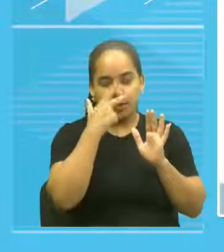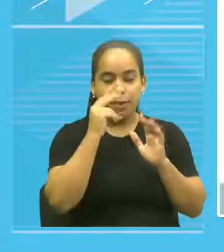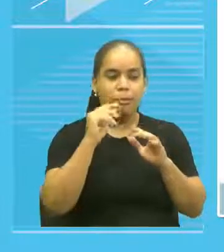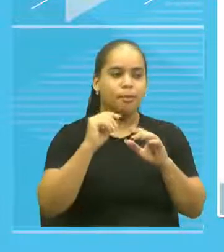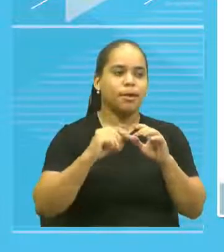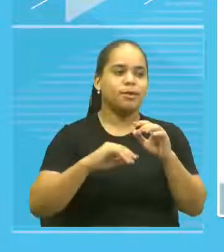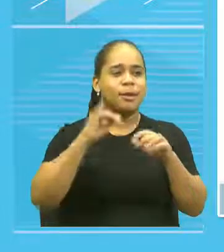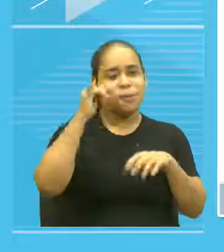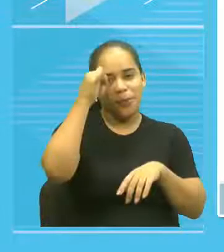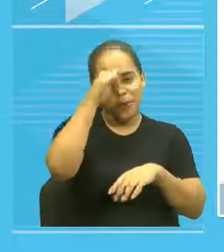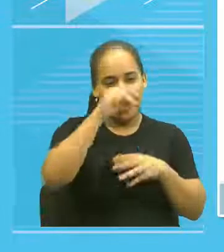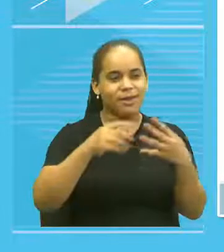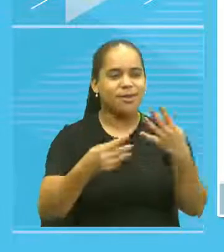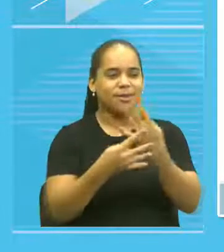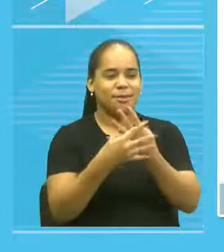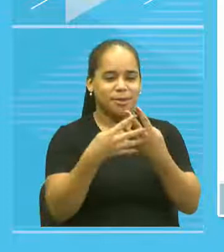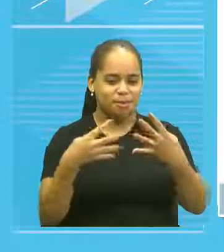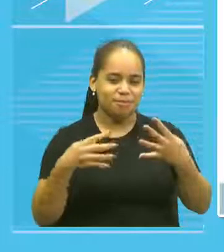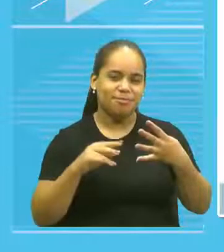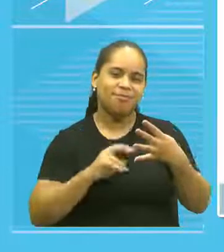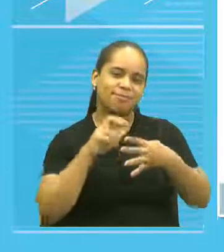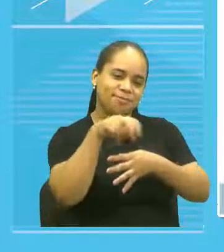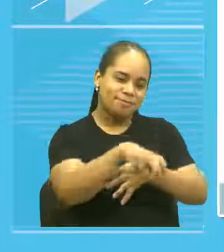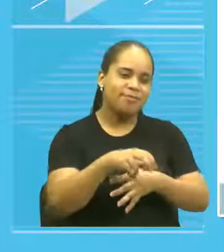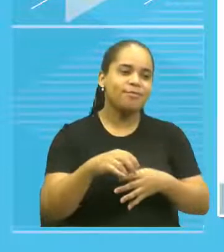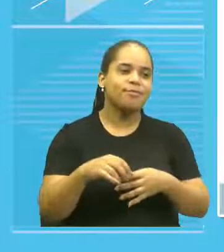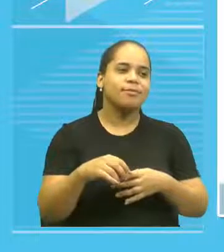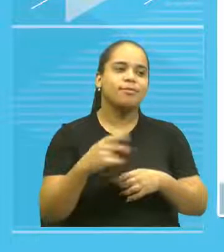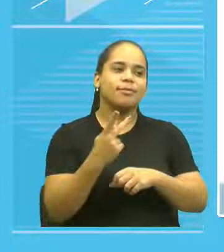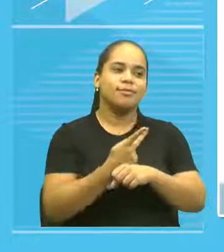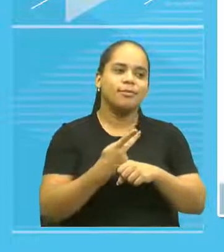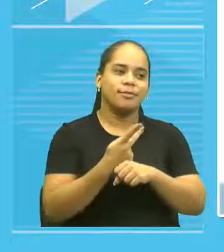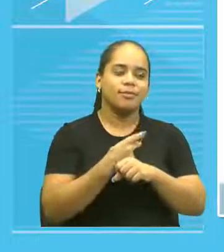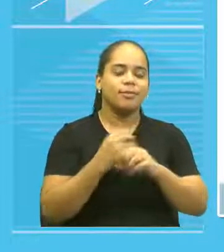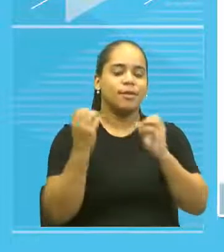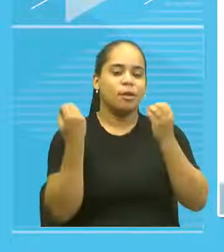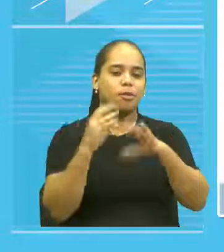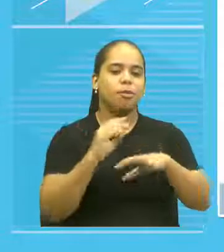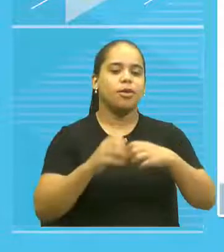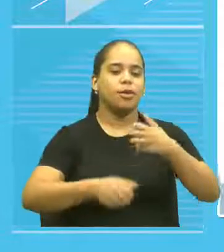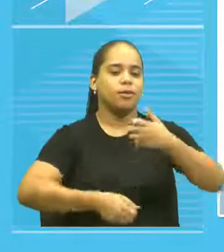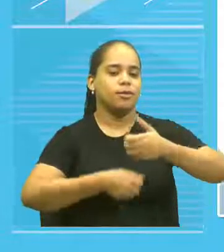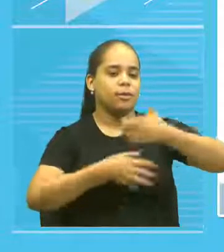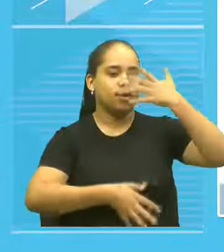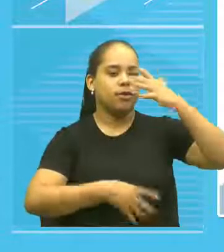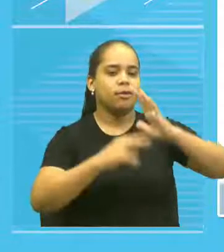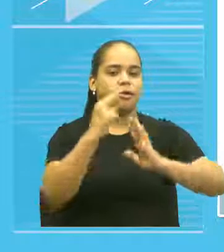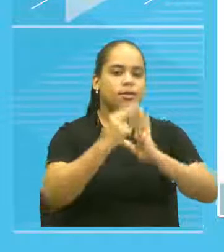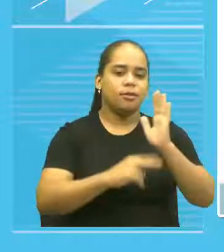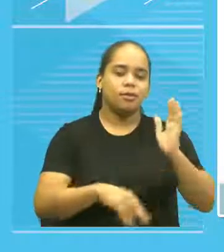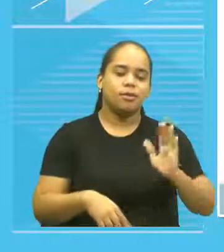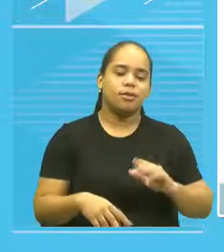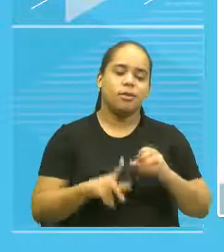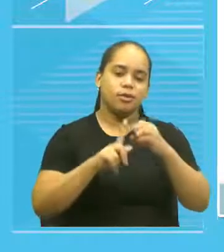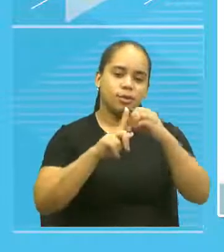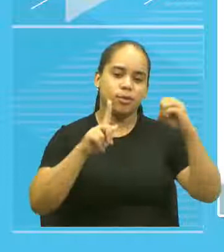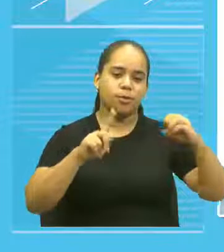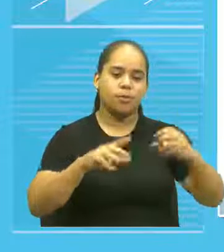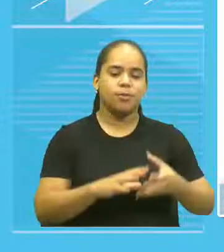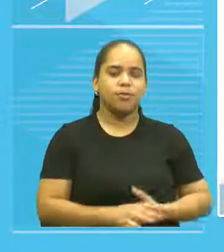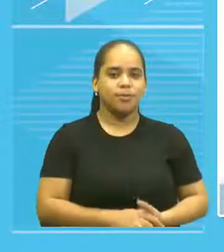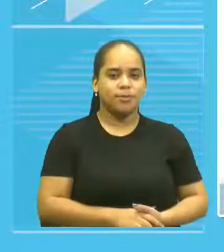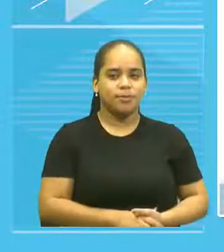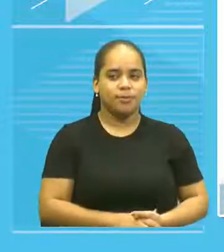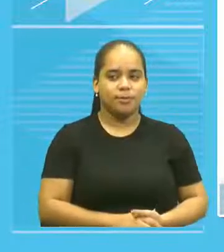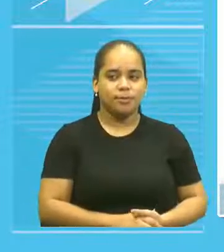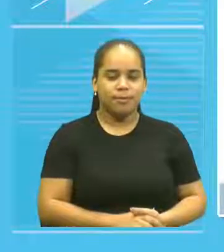ser capaz a boiada procurei Gabriel Joga aí no chat para eu ler com trouxe lá do Google Joga aí para gente